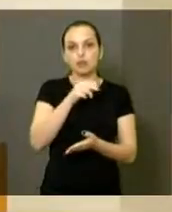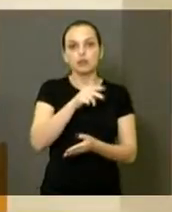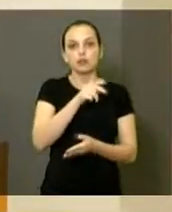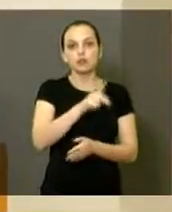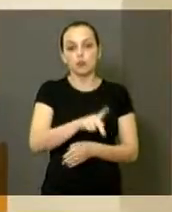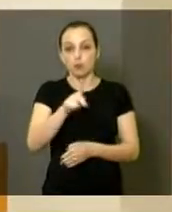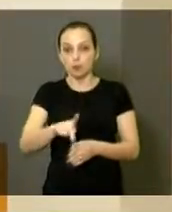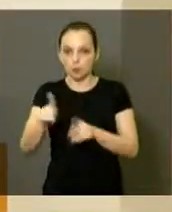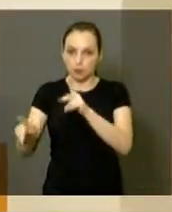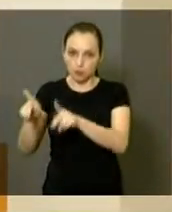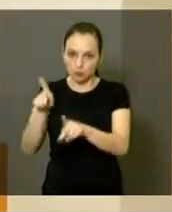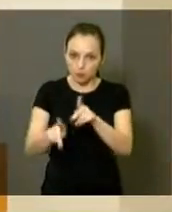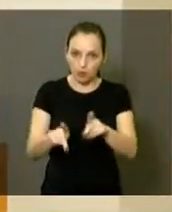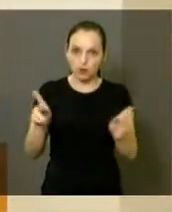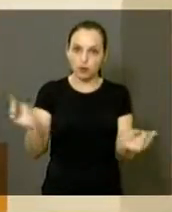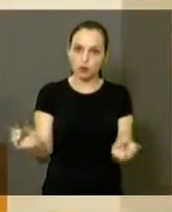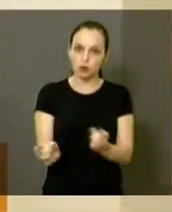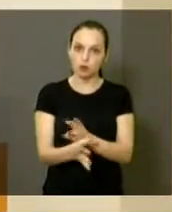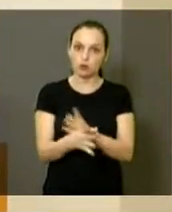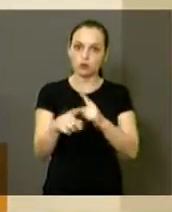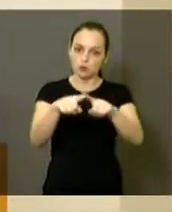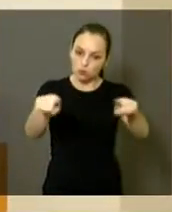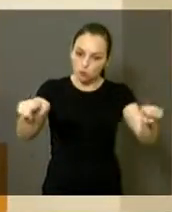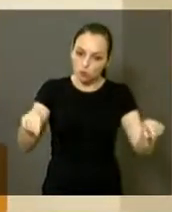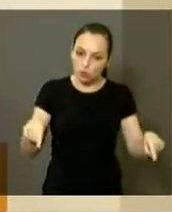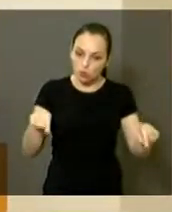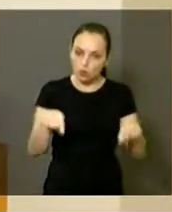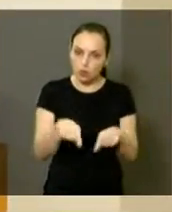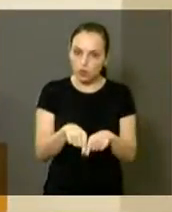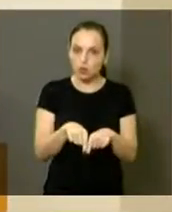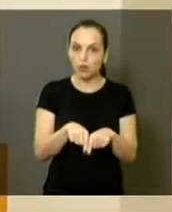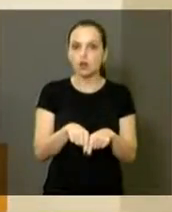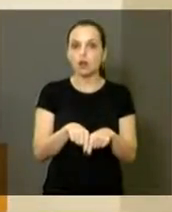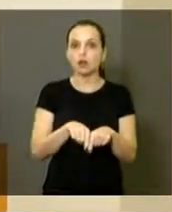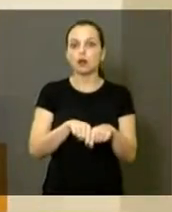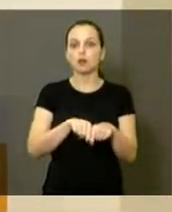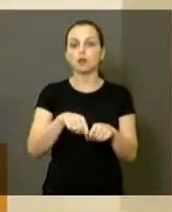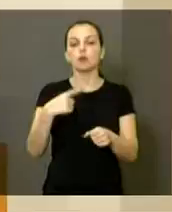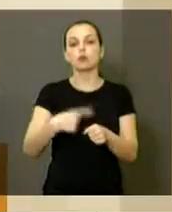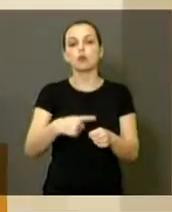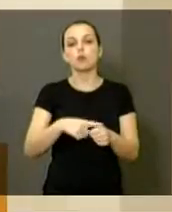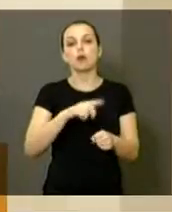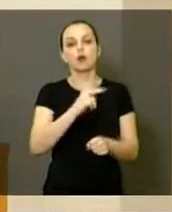R$ 119.000. E na conclusão do campo e vestiário do Jardim Hortense. Cadê o João?